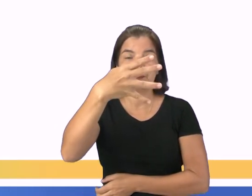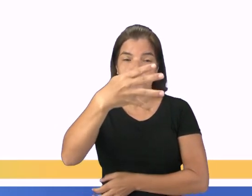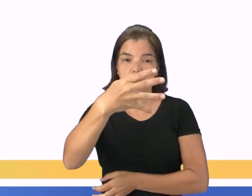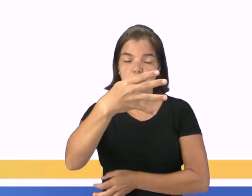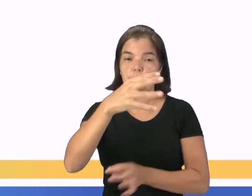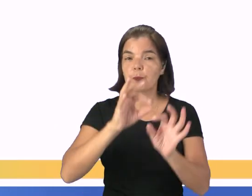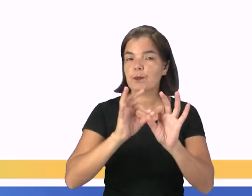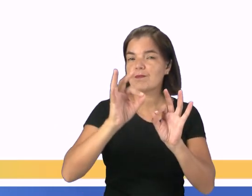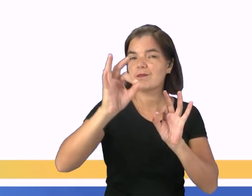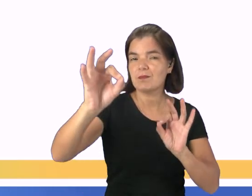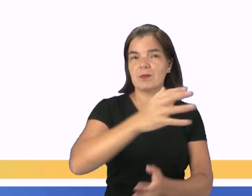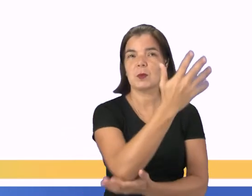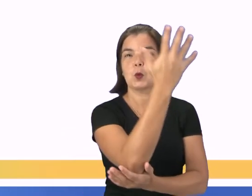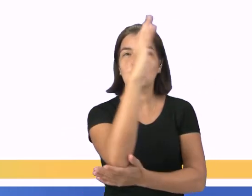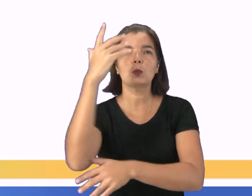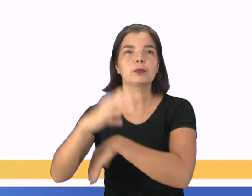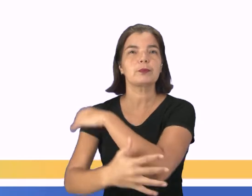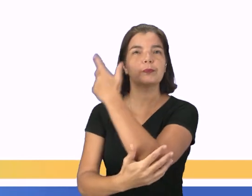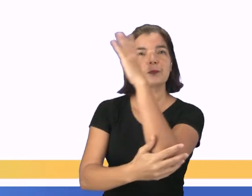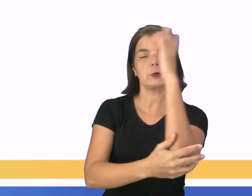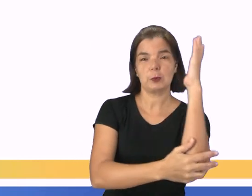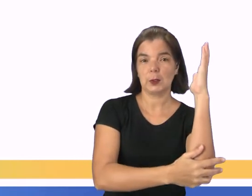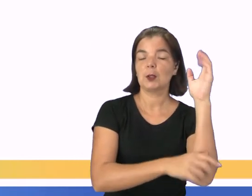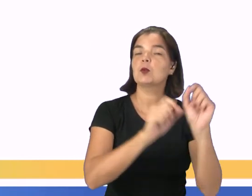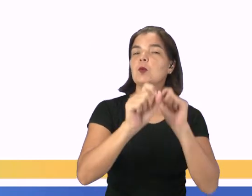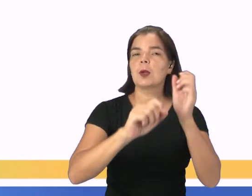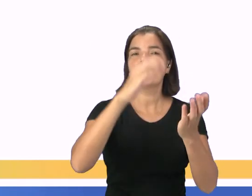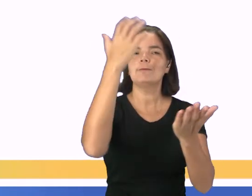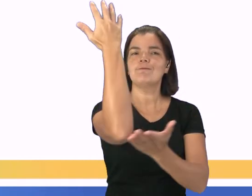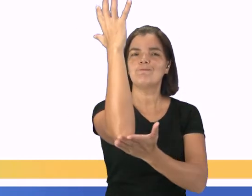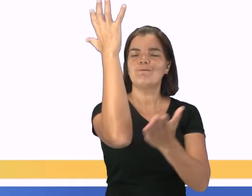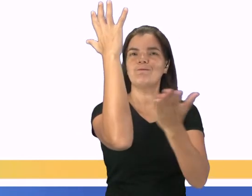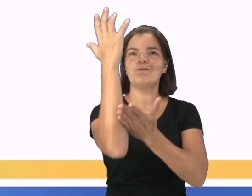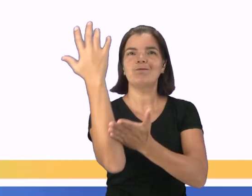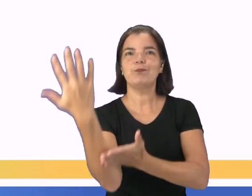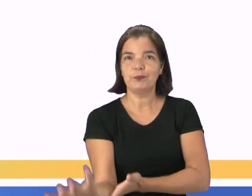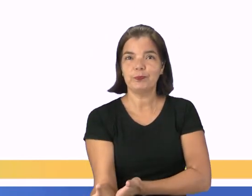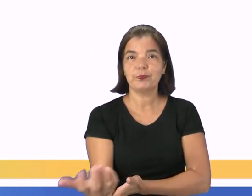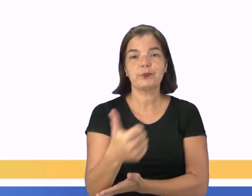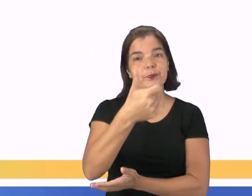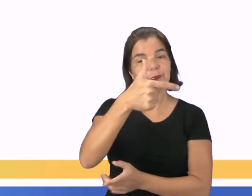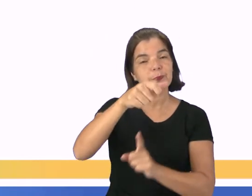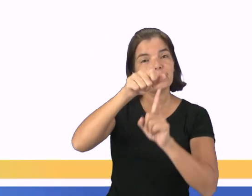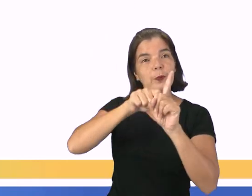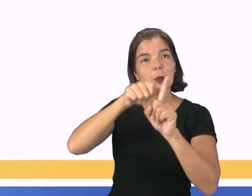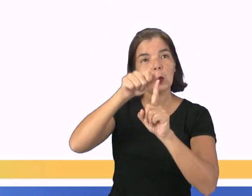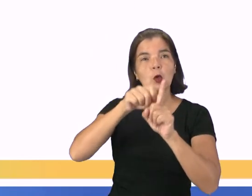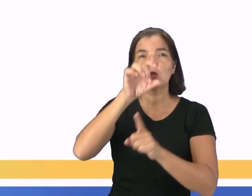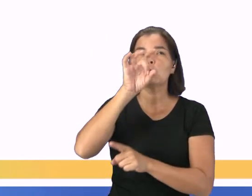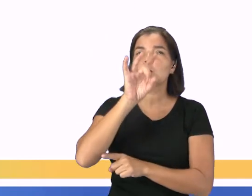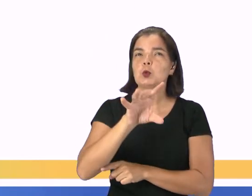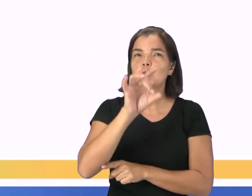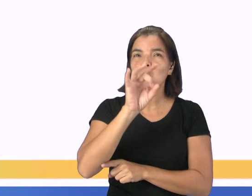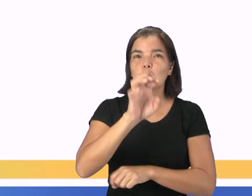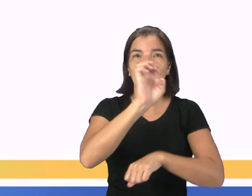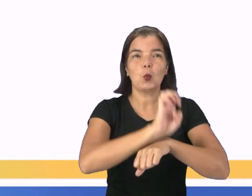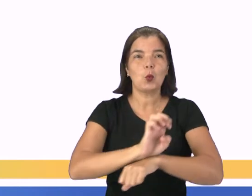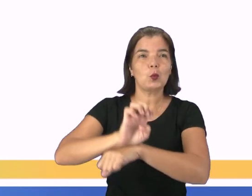64% maior que no ano anterior. Se atente bem aí para os dados da questão. Então, quando o INPE registrou aí